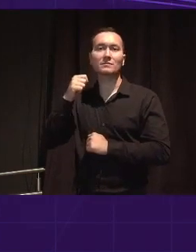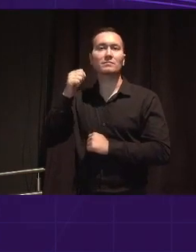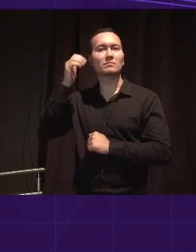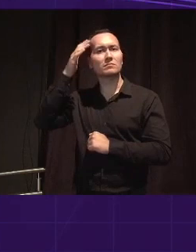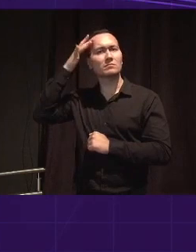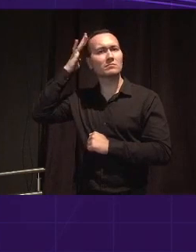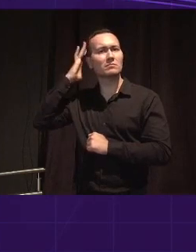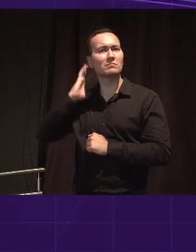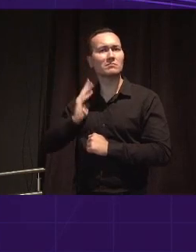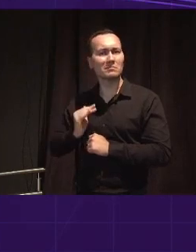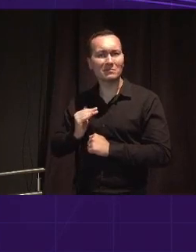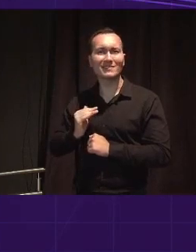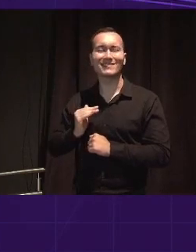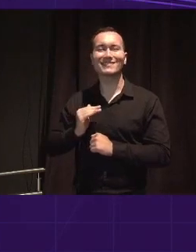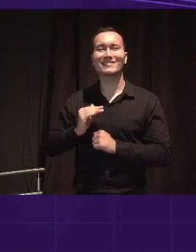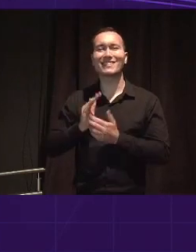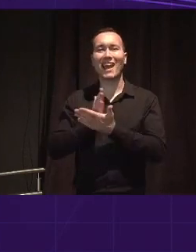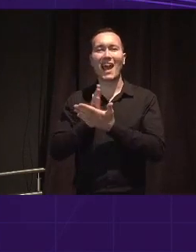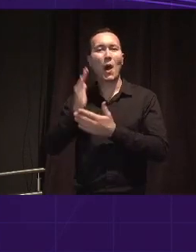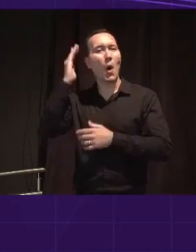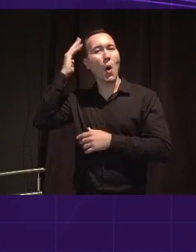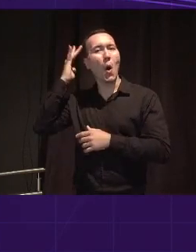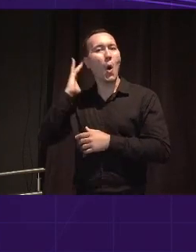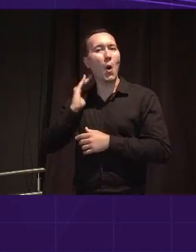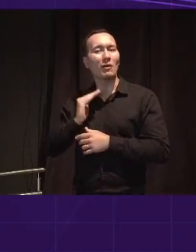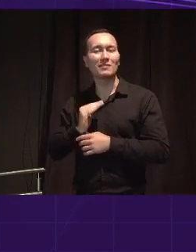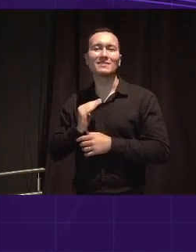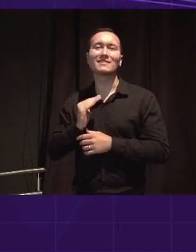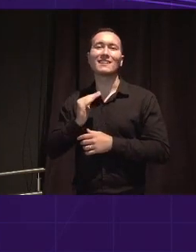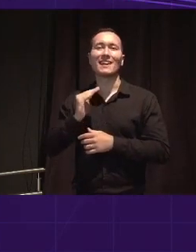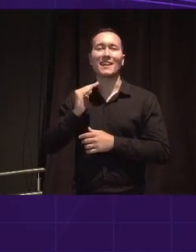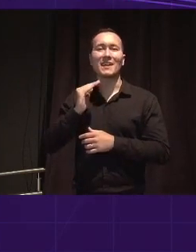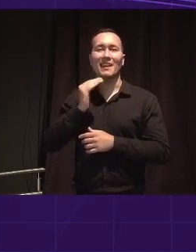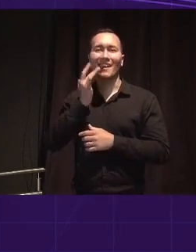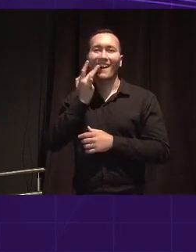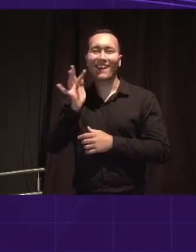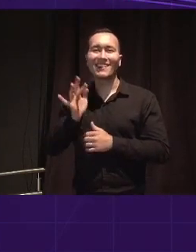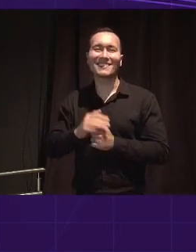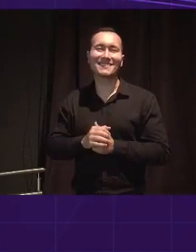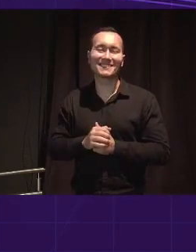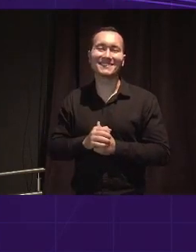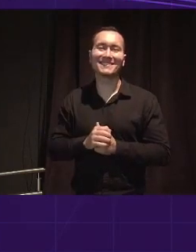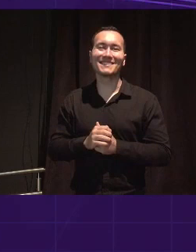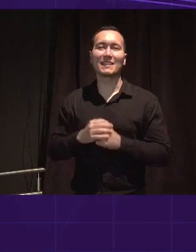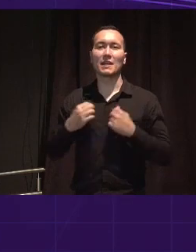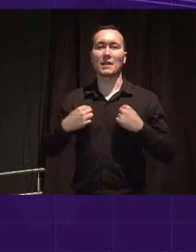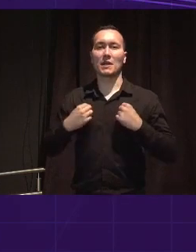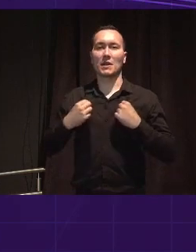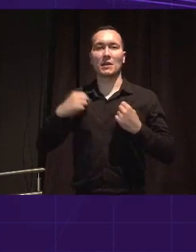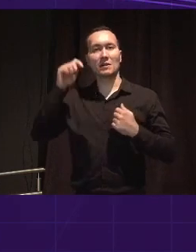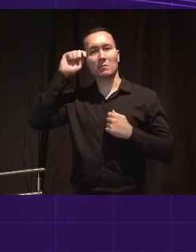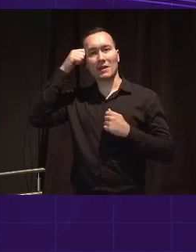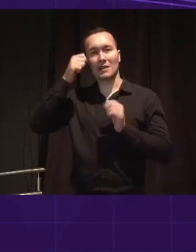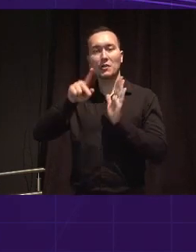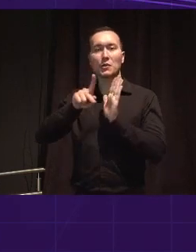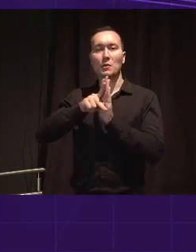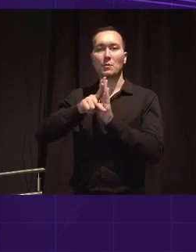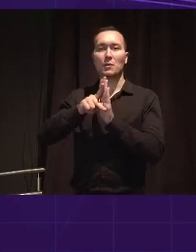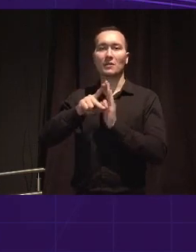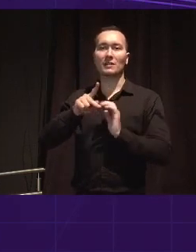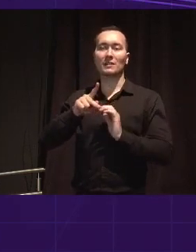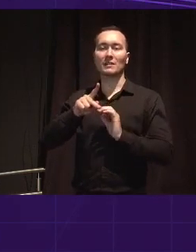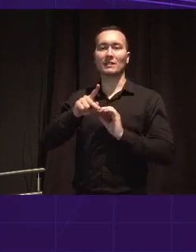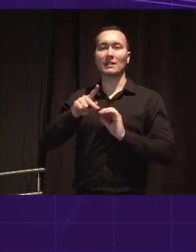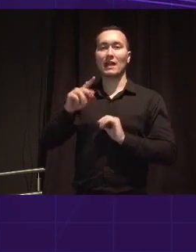luzes grisalhas, né? Naturais. Também estou vestindo uma camiseta preta com o símbolo do Thundercat. E